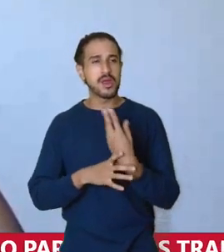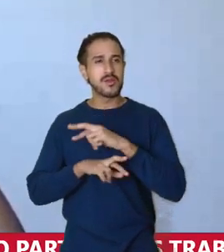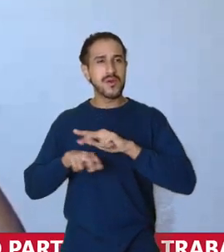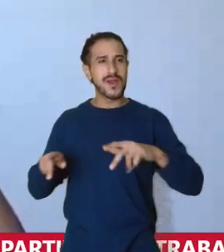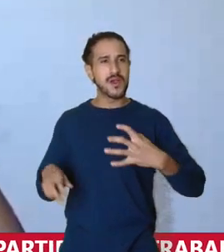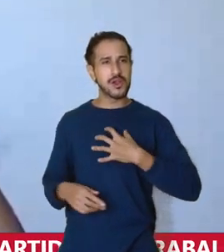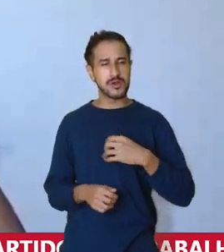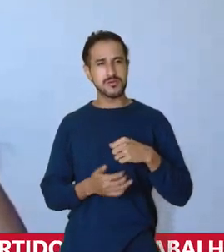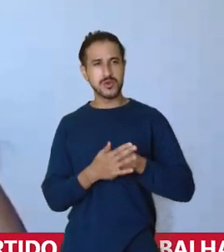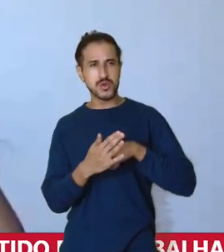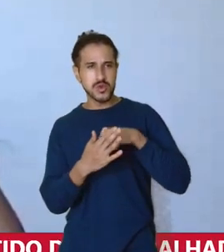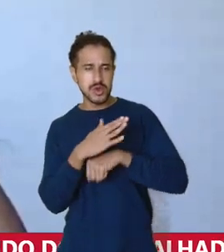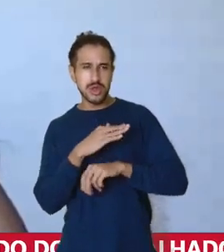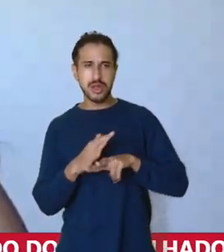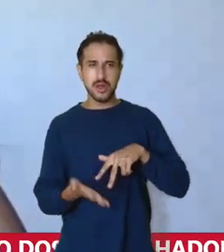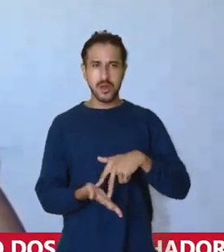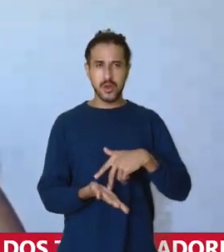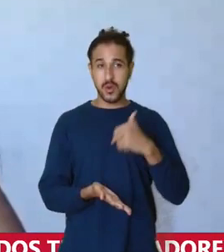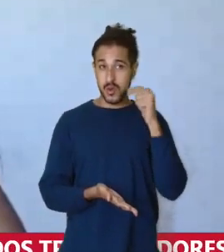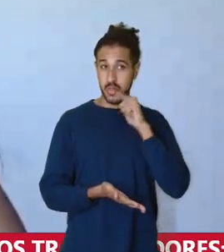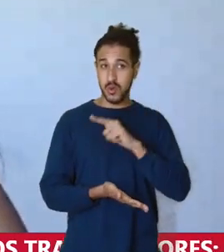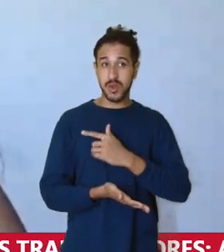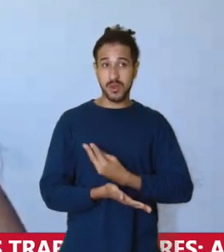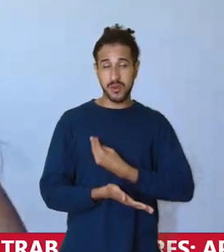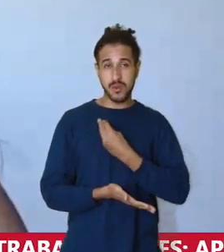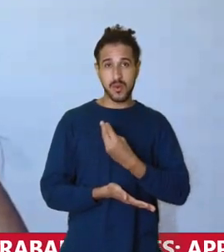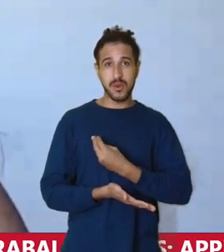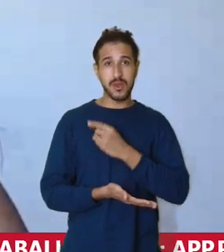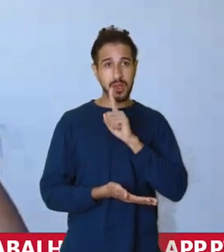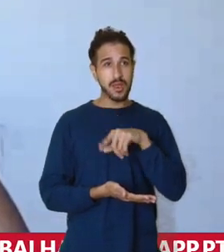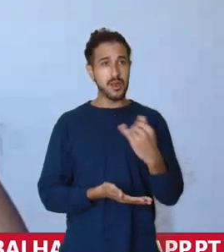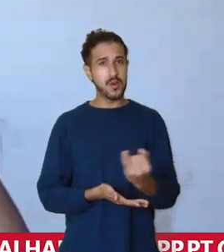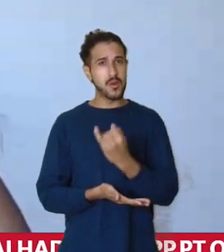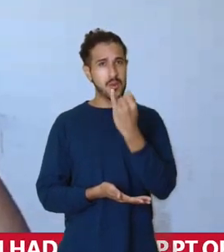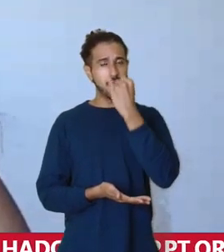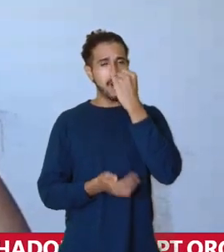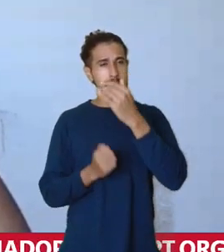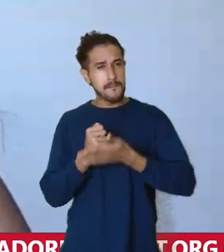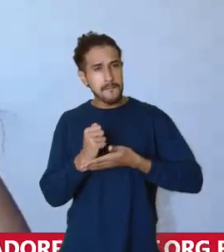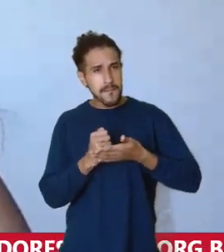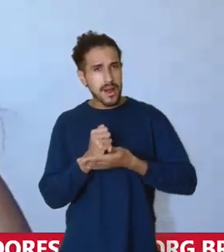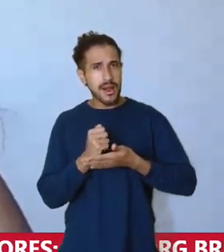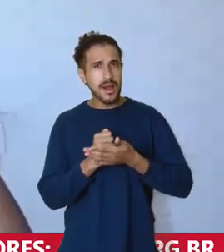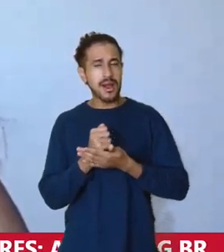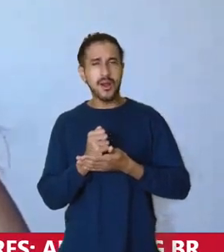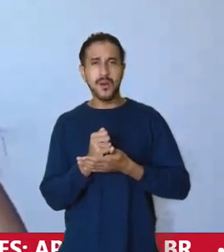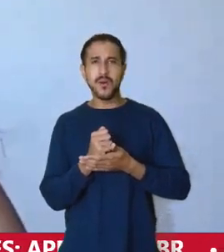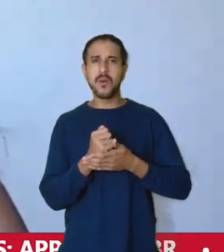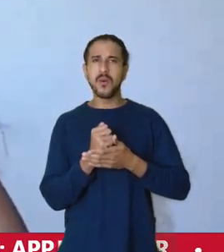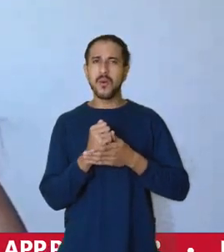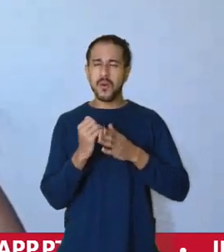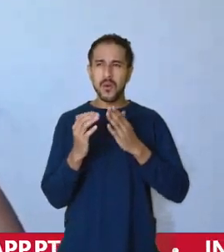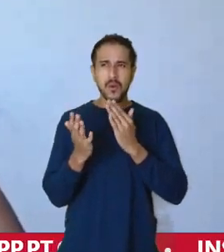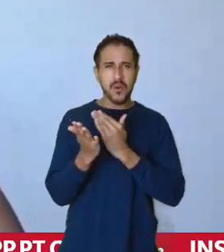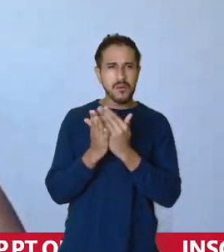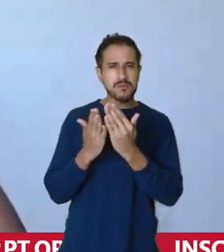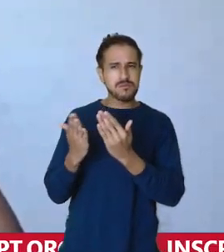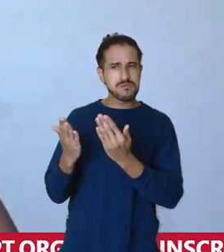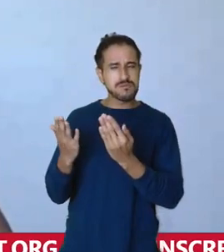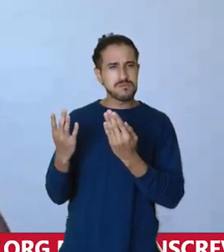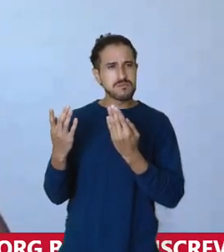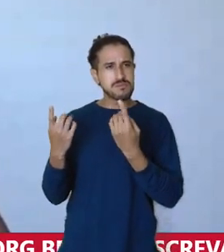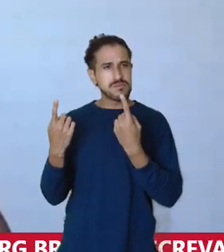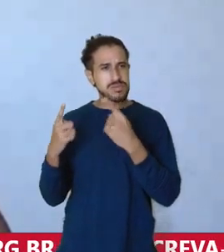de resistir, sobreviver, que são necessárias e fundamentais, então, que passam a questionar as bases de